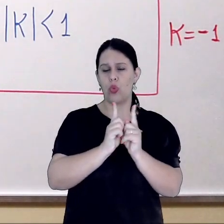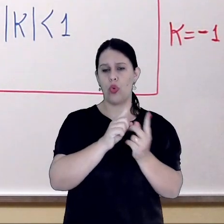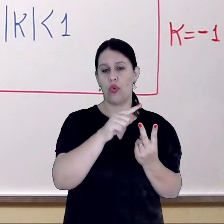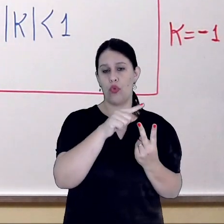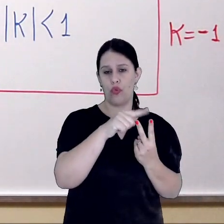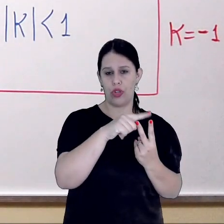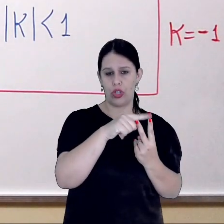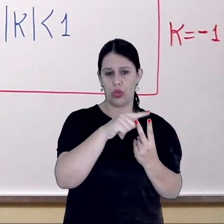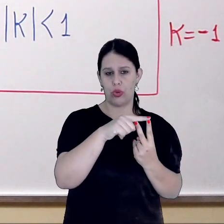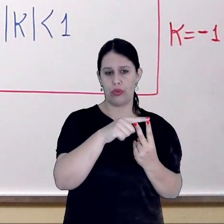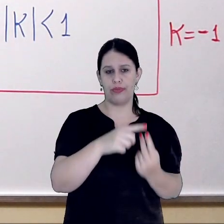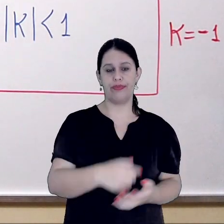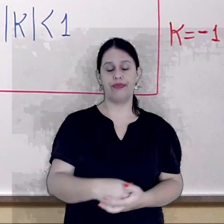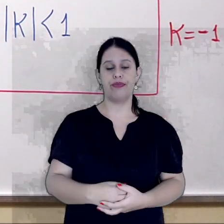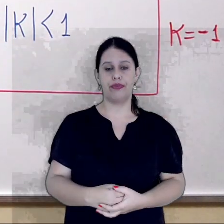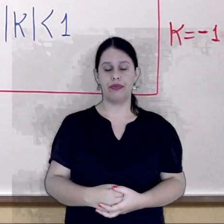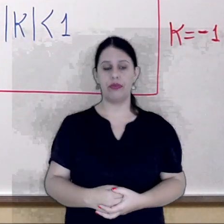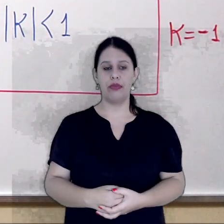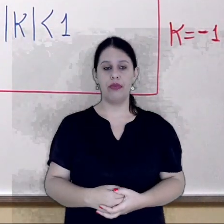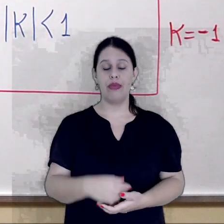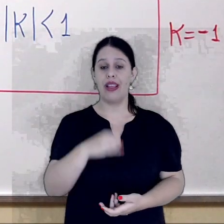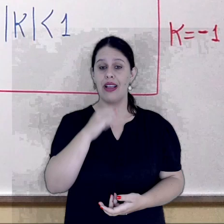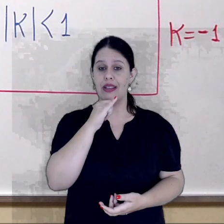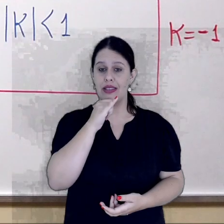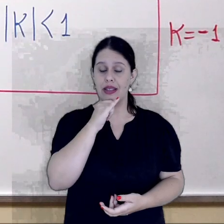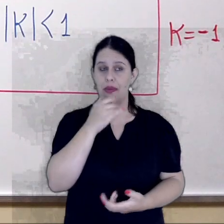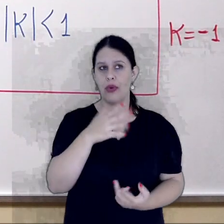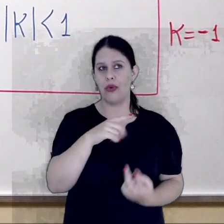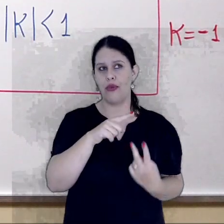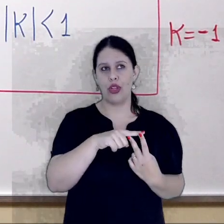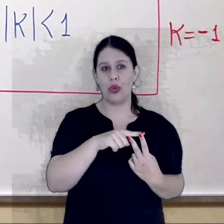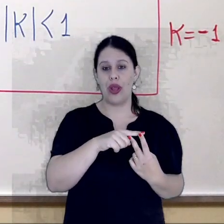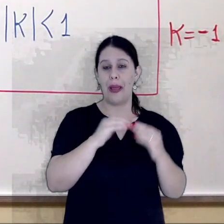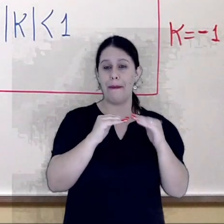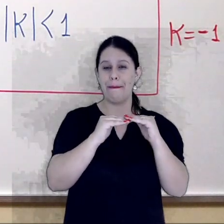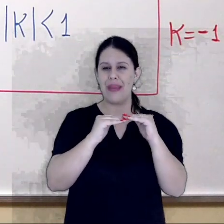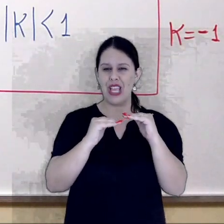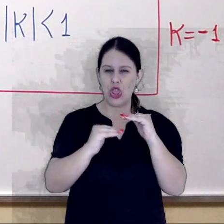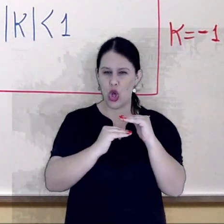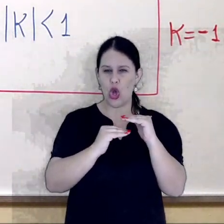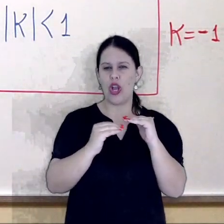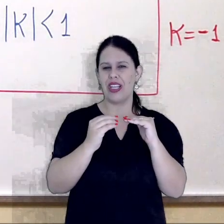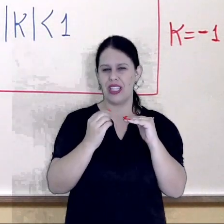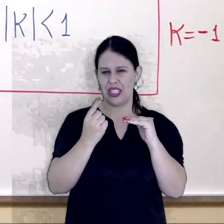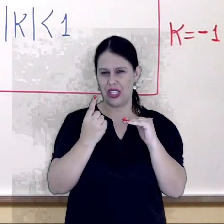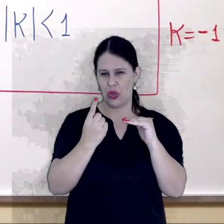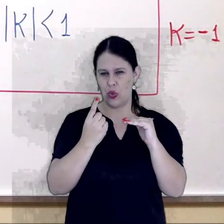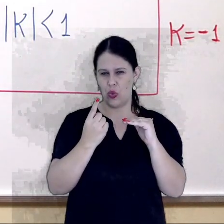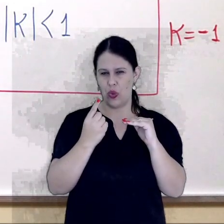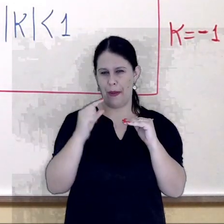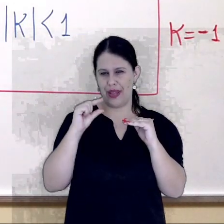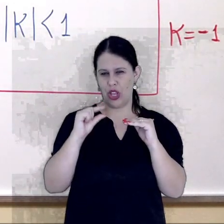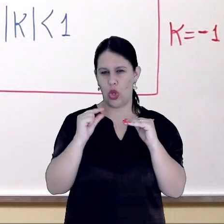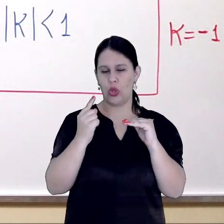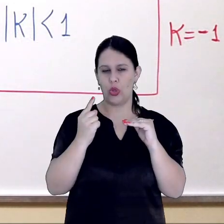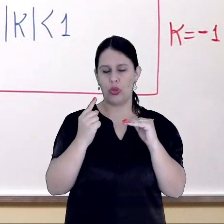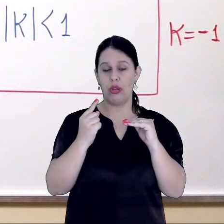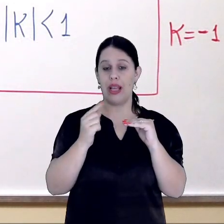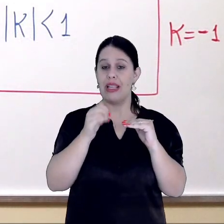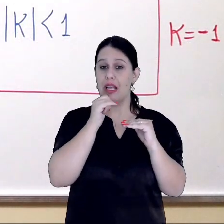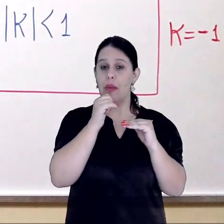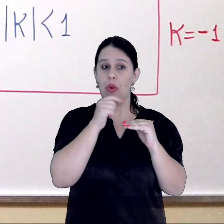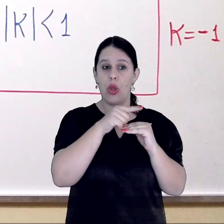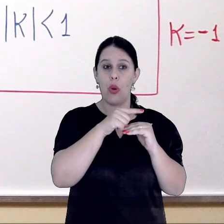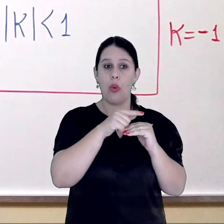ele encolhe o vetor? Quando o módulo de K é menor que 1. Ou seja, eu tinha um vetor, multipliquei ele por